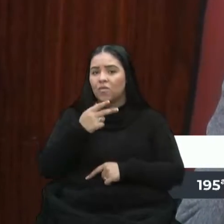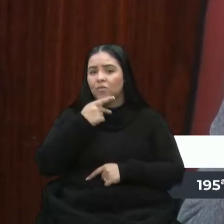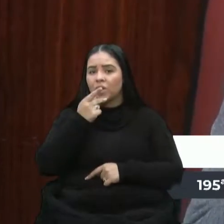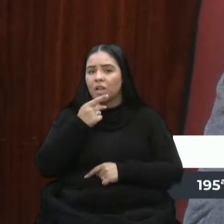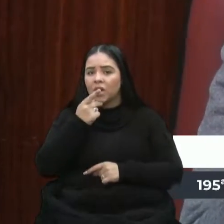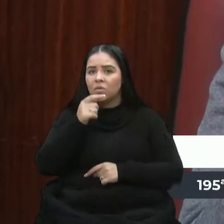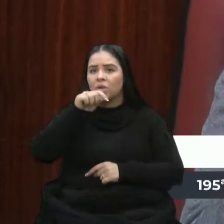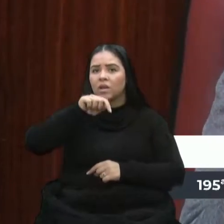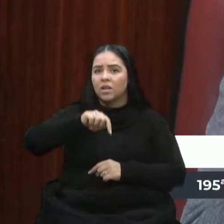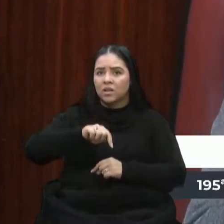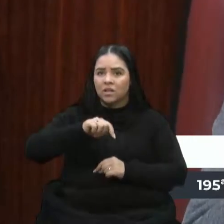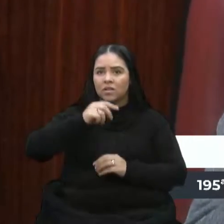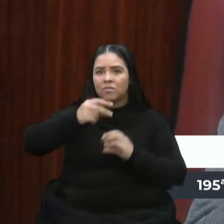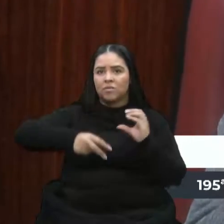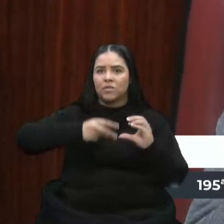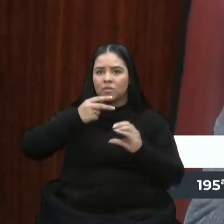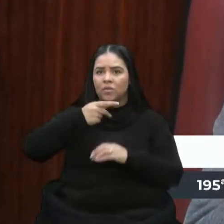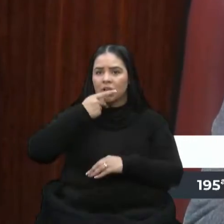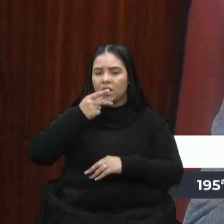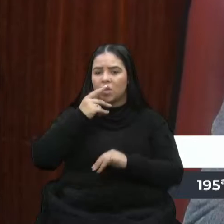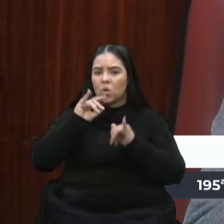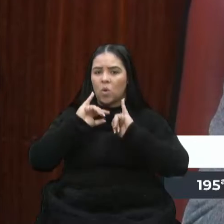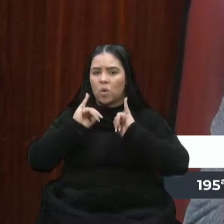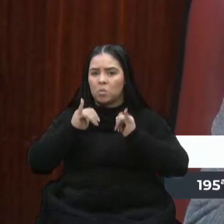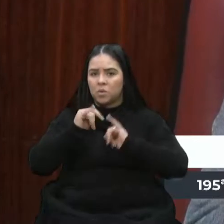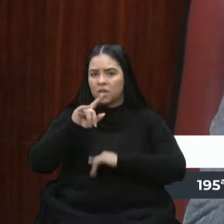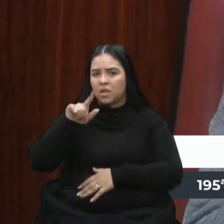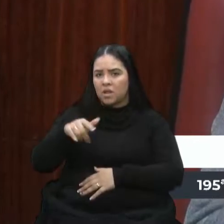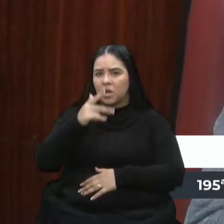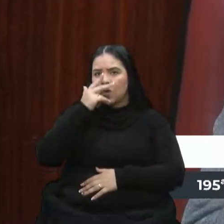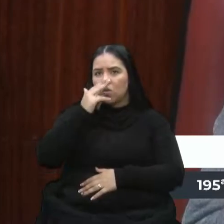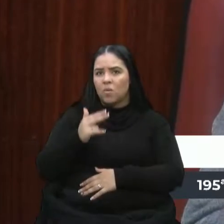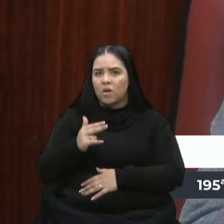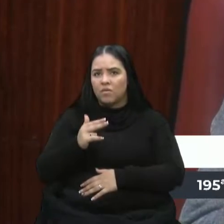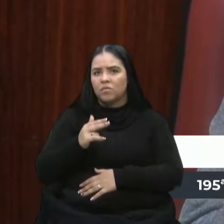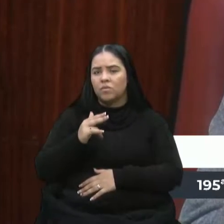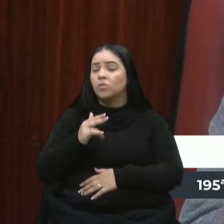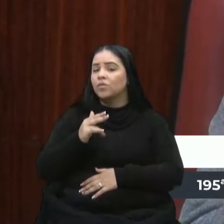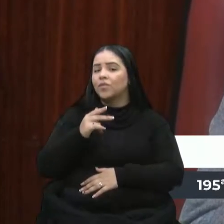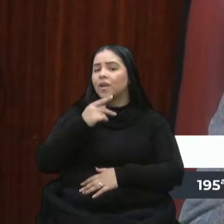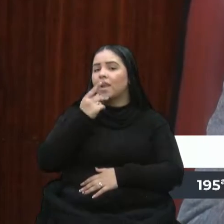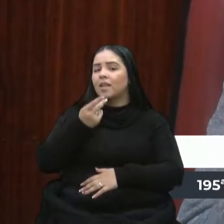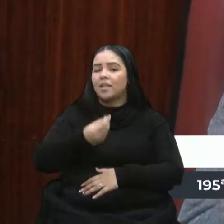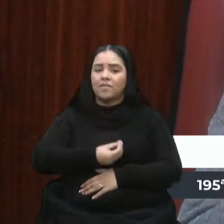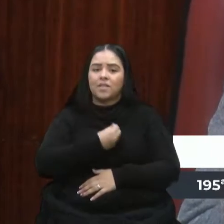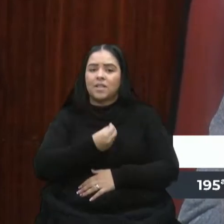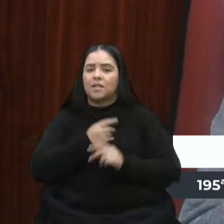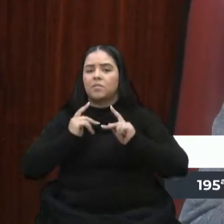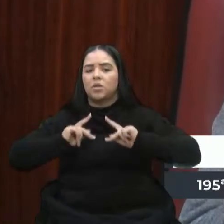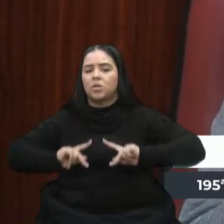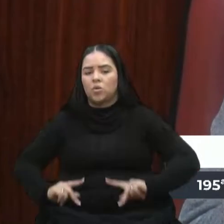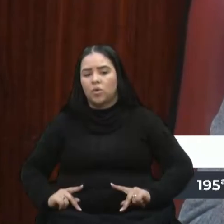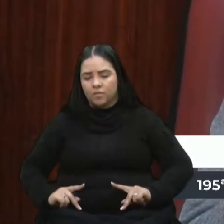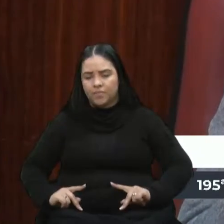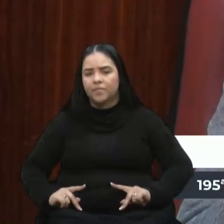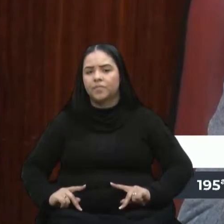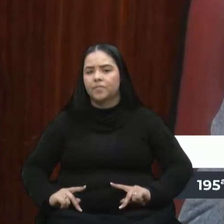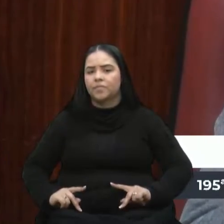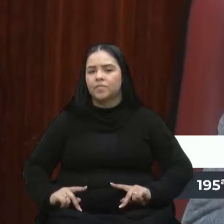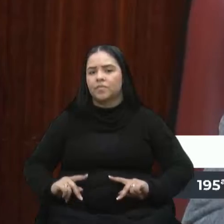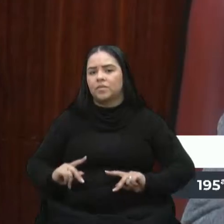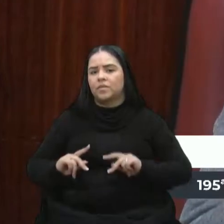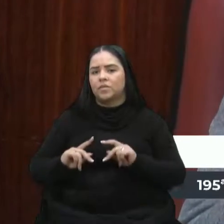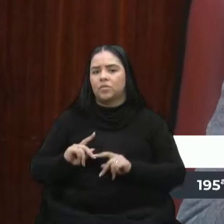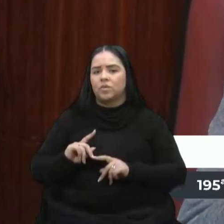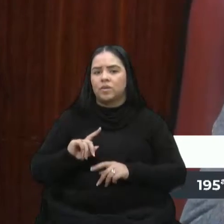já nesta casa, falar do transporte público é falar diretamente sobre a vida das pessoas, diretamente sobre o seu ir